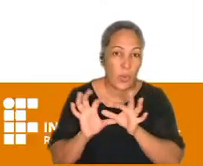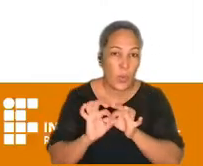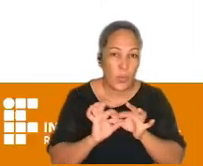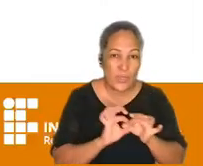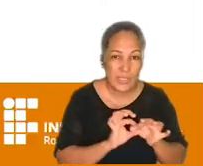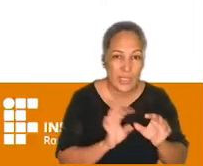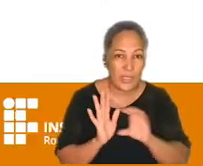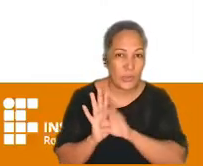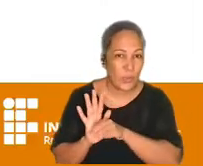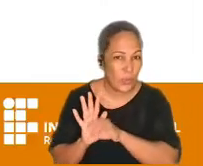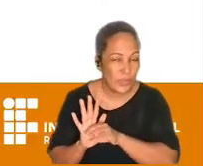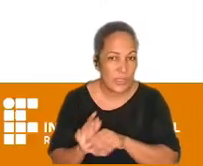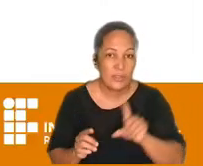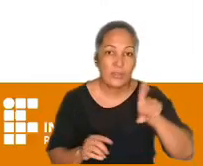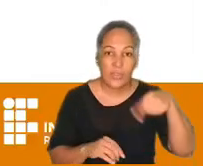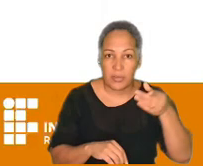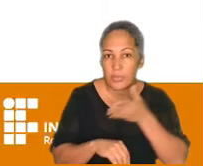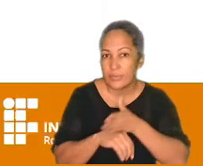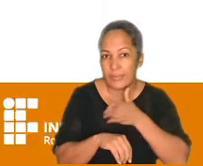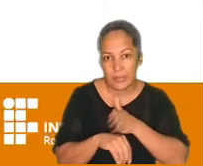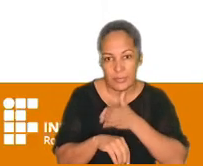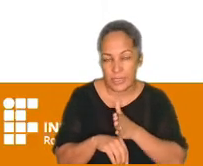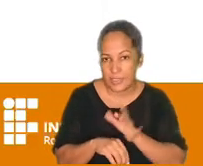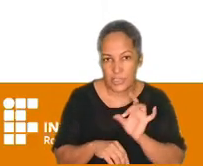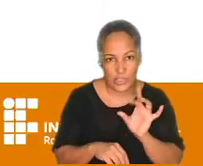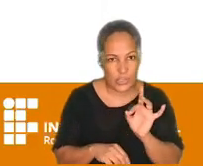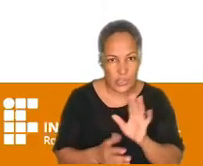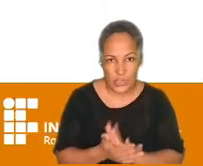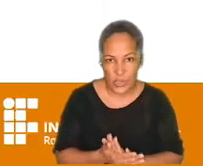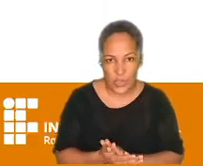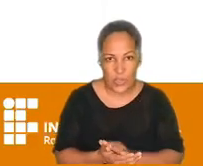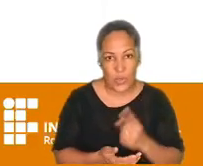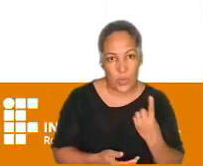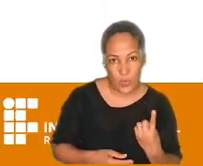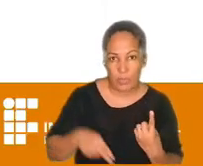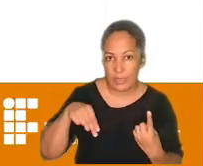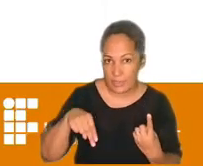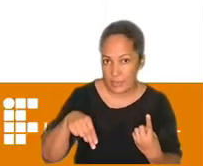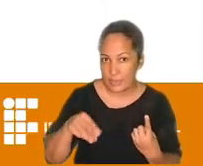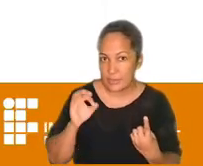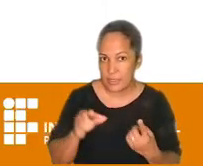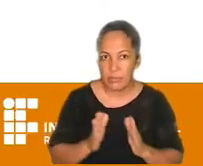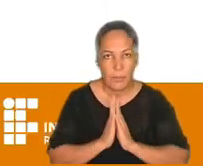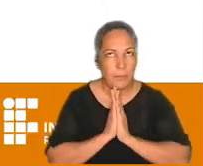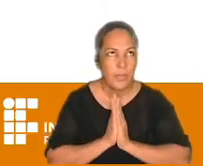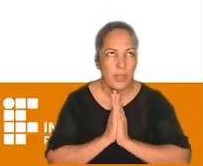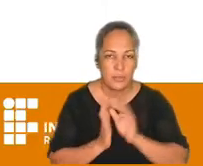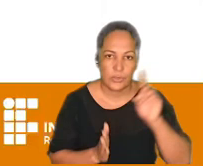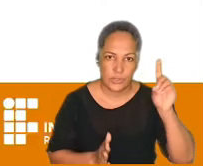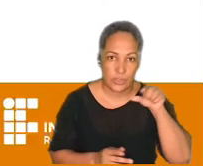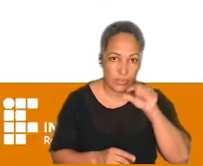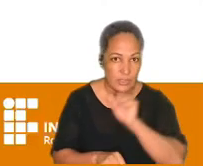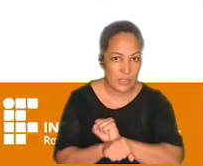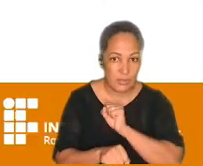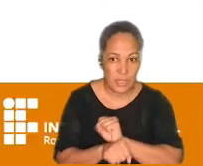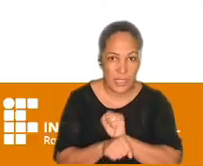é um conceito ainda. Depois, na prática, isso é apenas 1 para N, ok? Mas, pelo amor de Deus,